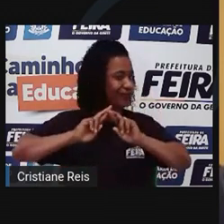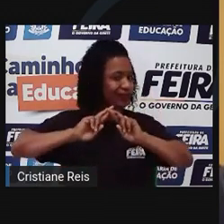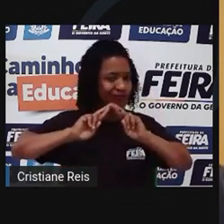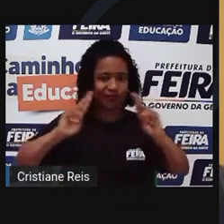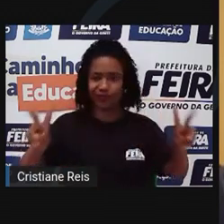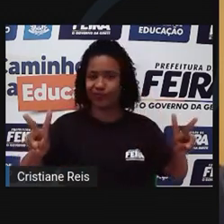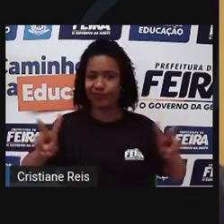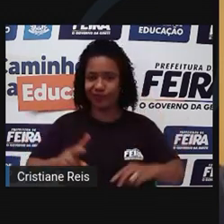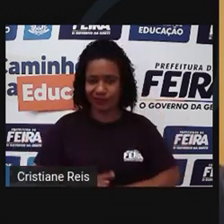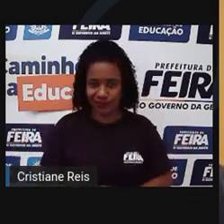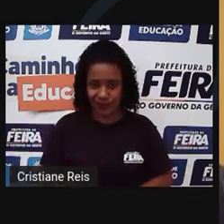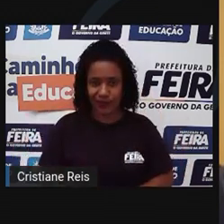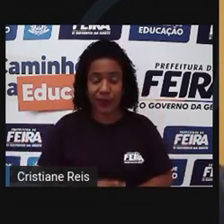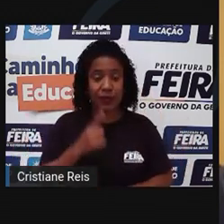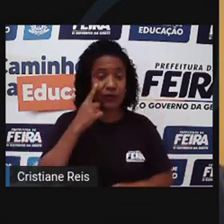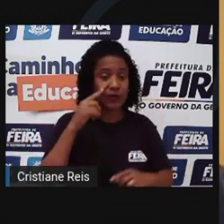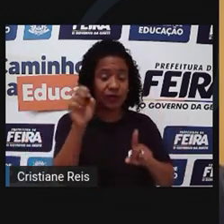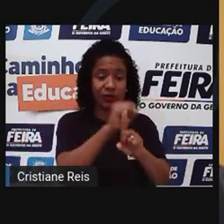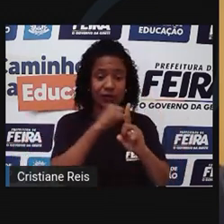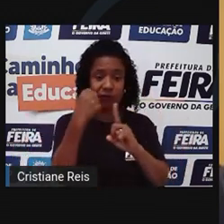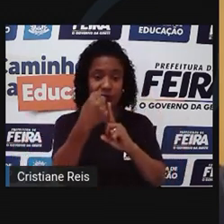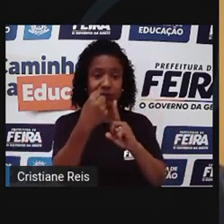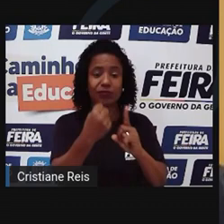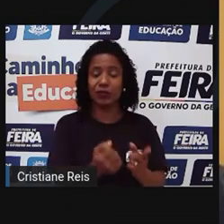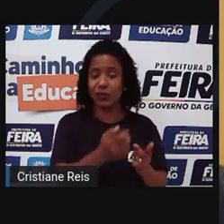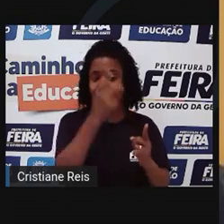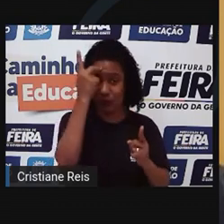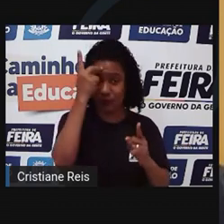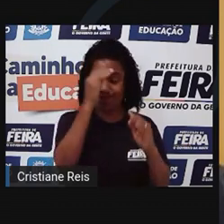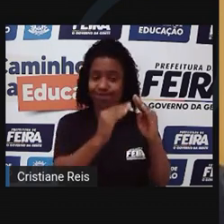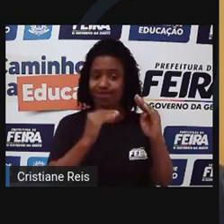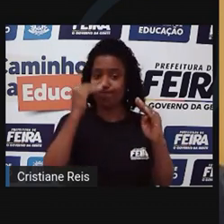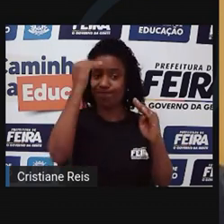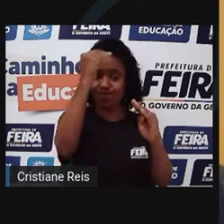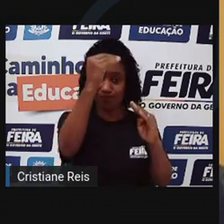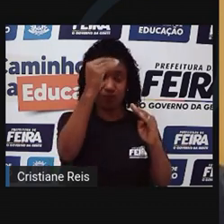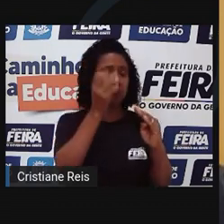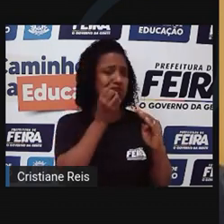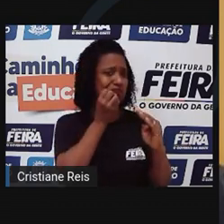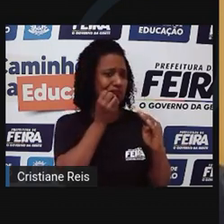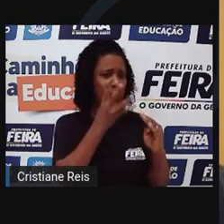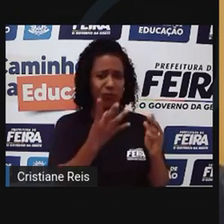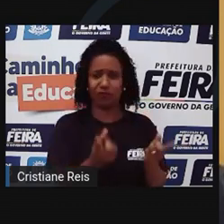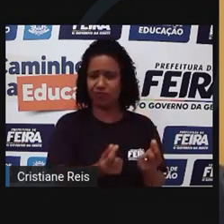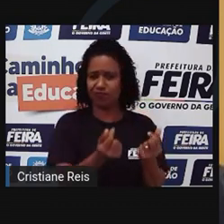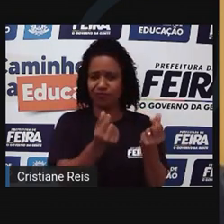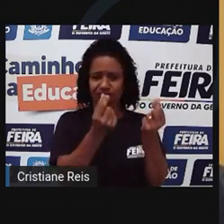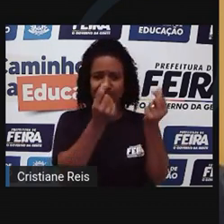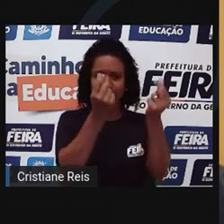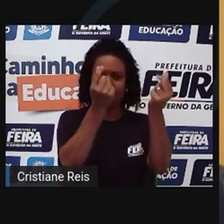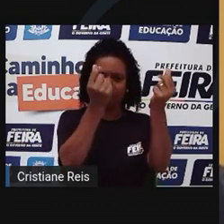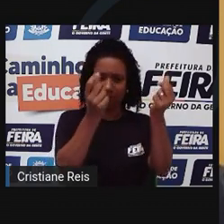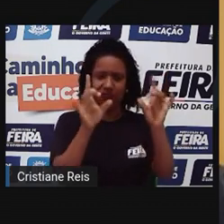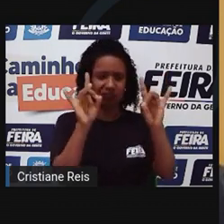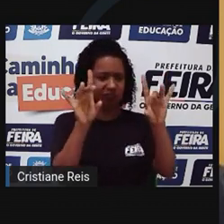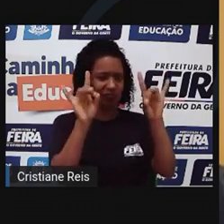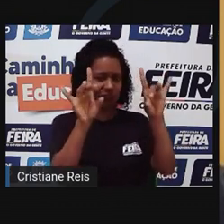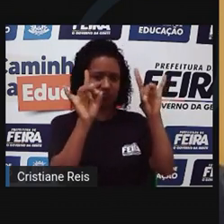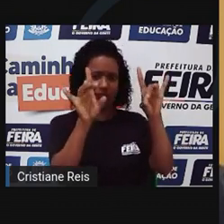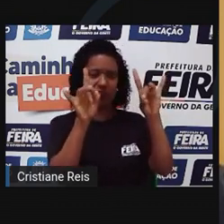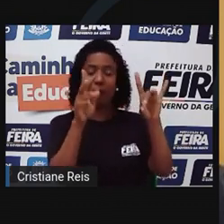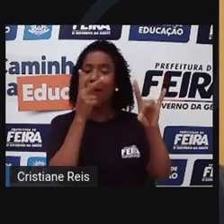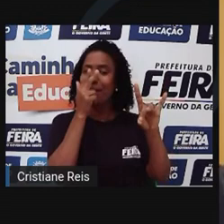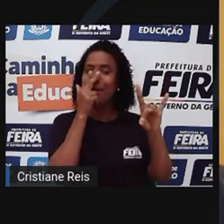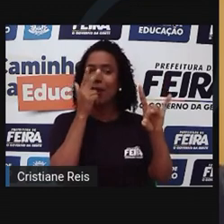no topo da distribuição que vive em condições do primeiro mundo. com tudo de alta